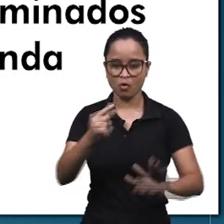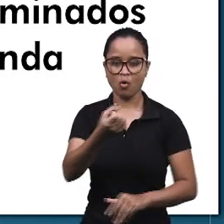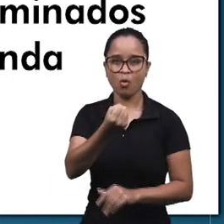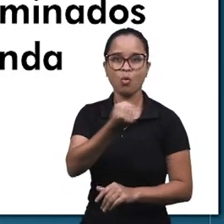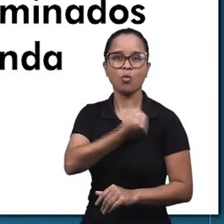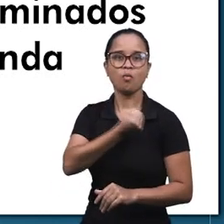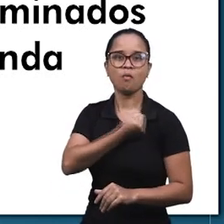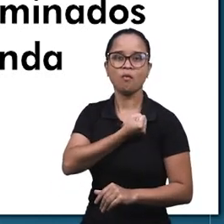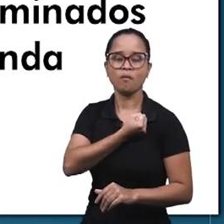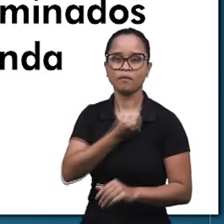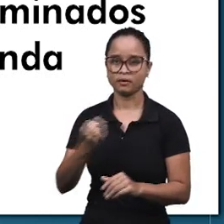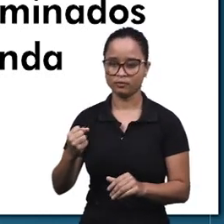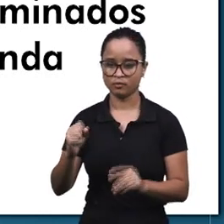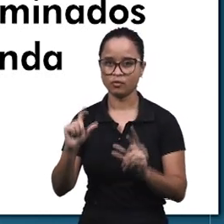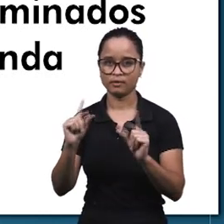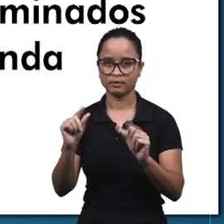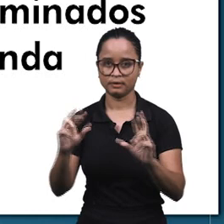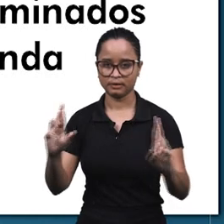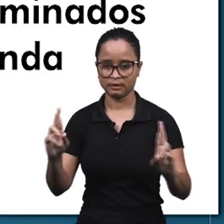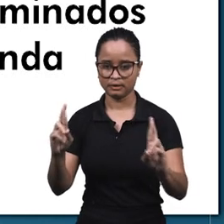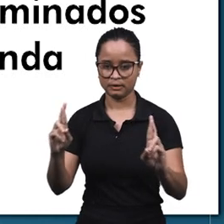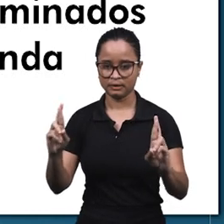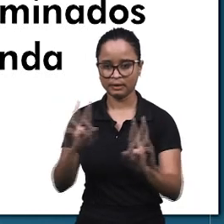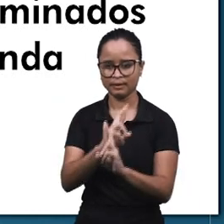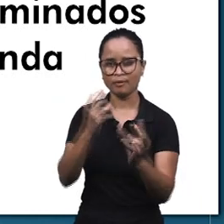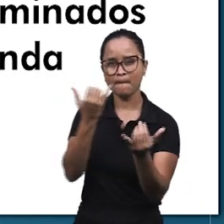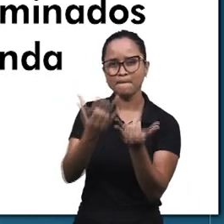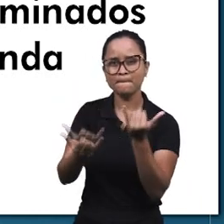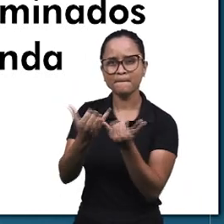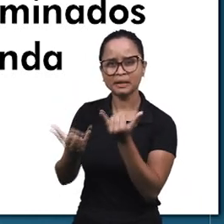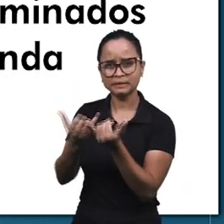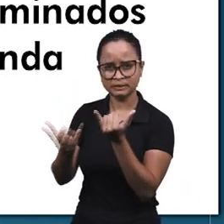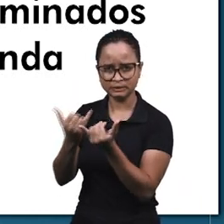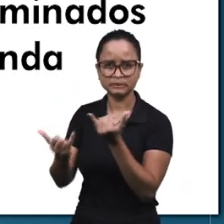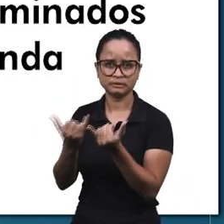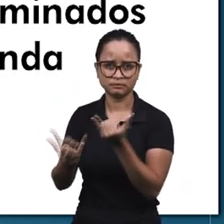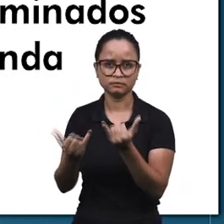de modo semelhante se referem